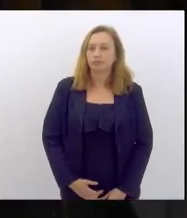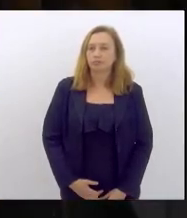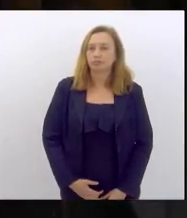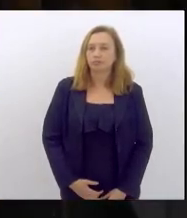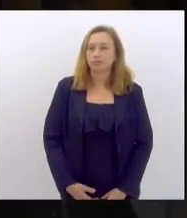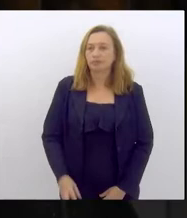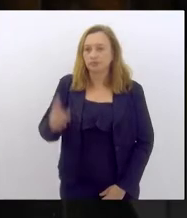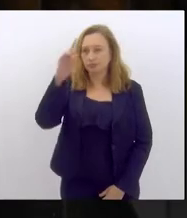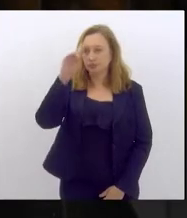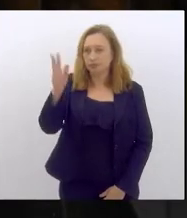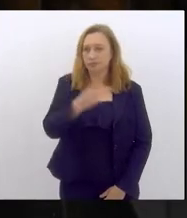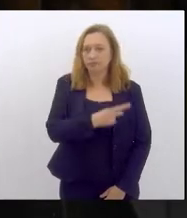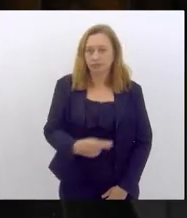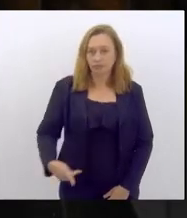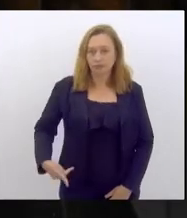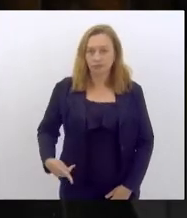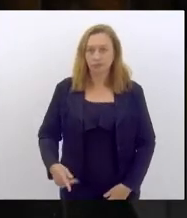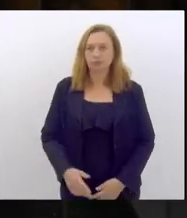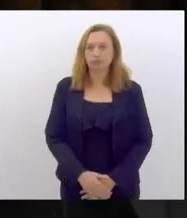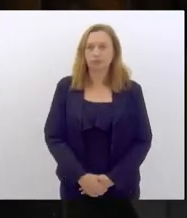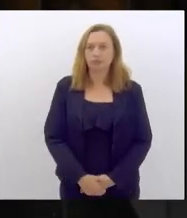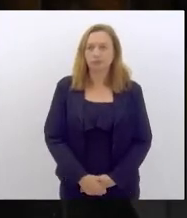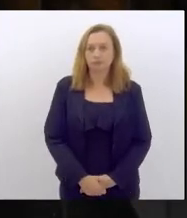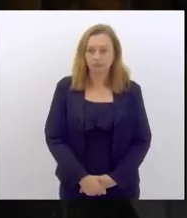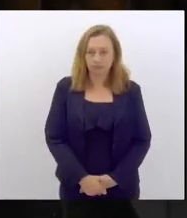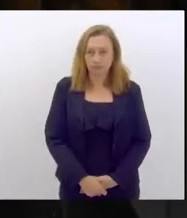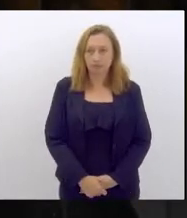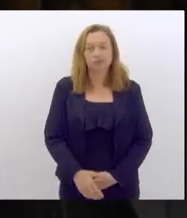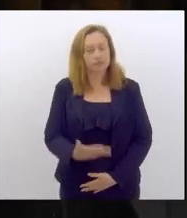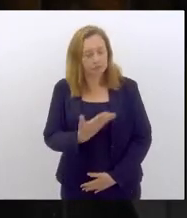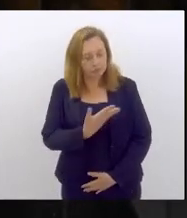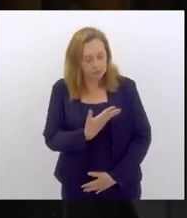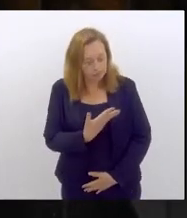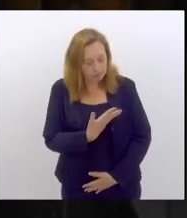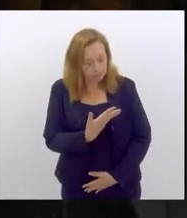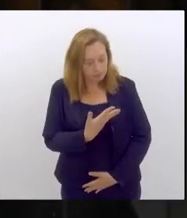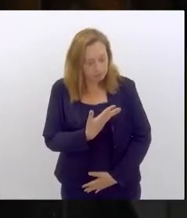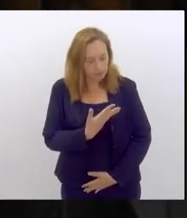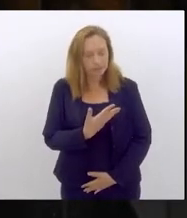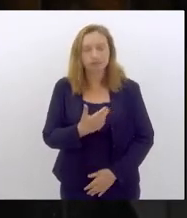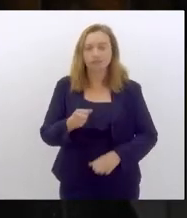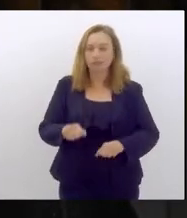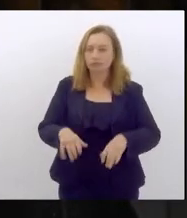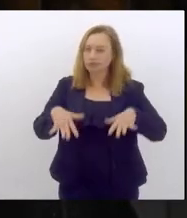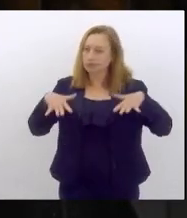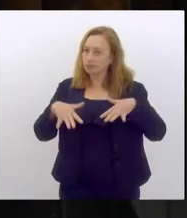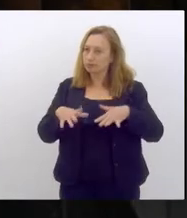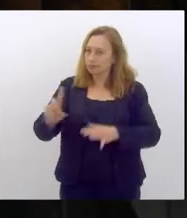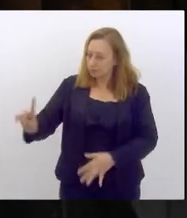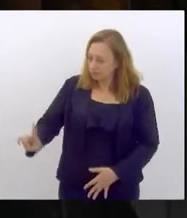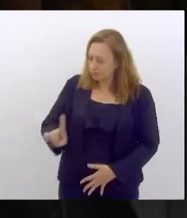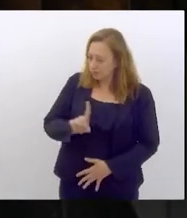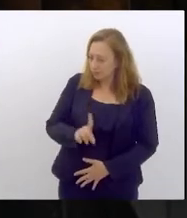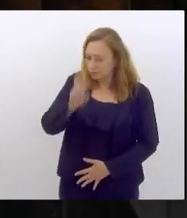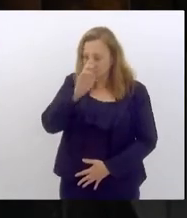Senhor presidente, demais companheiros e companheiras aqui do nosso plenário, eu subo aqui, presidente, para poder falar sobre